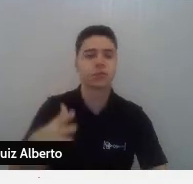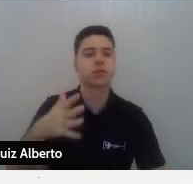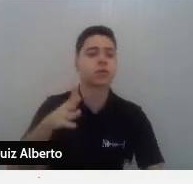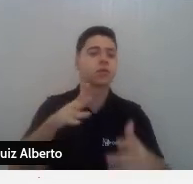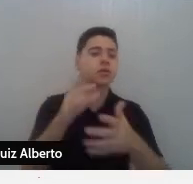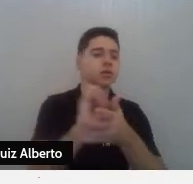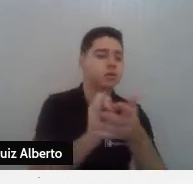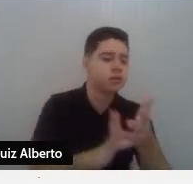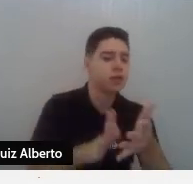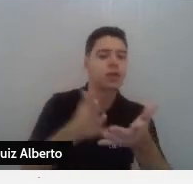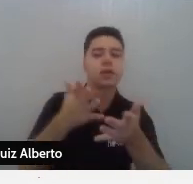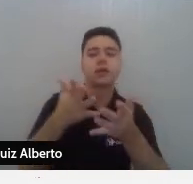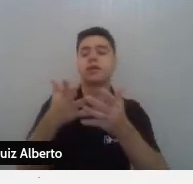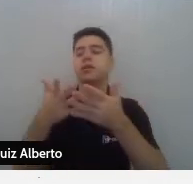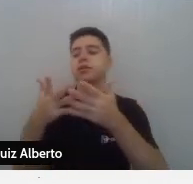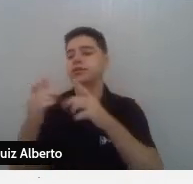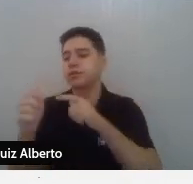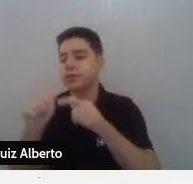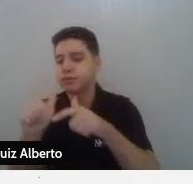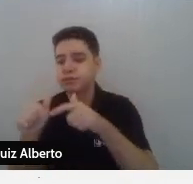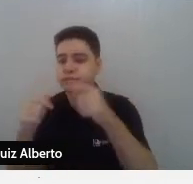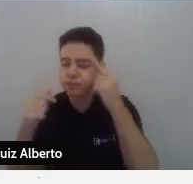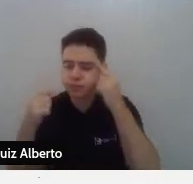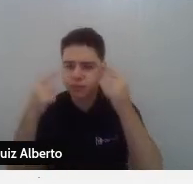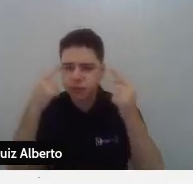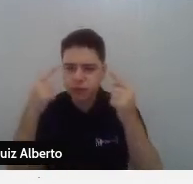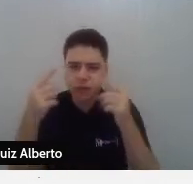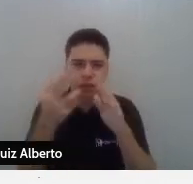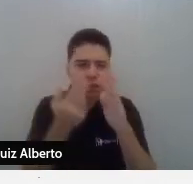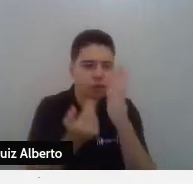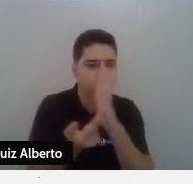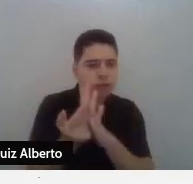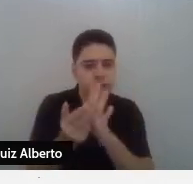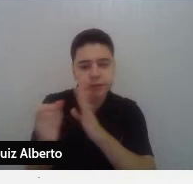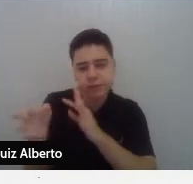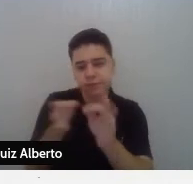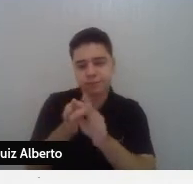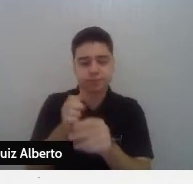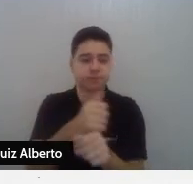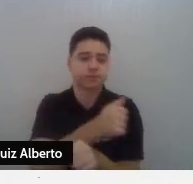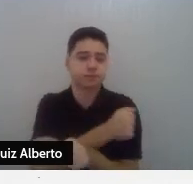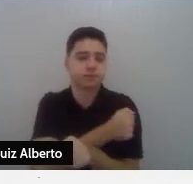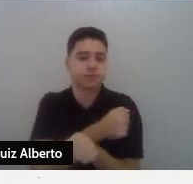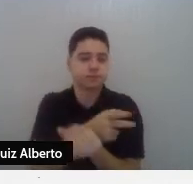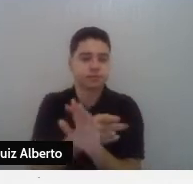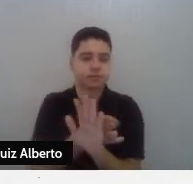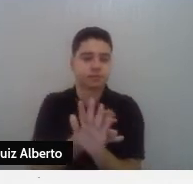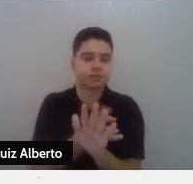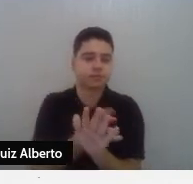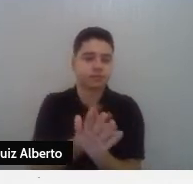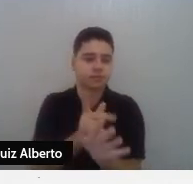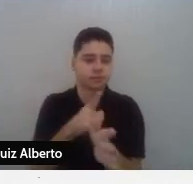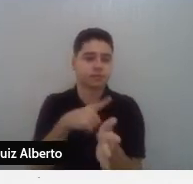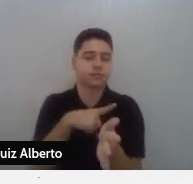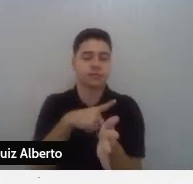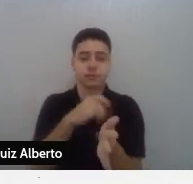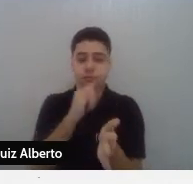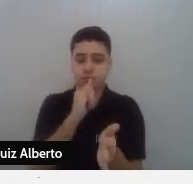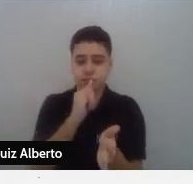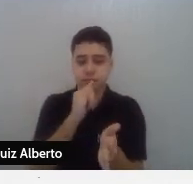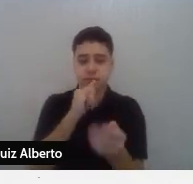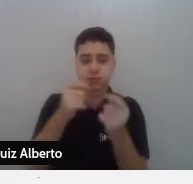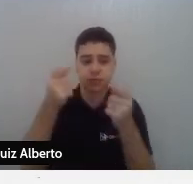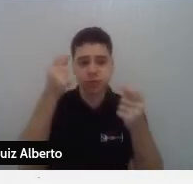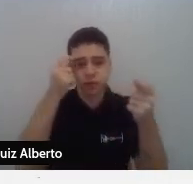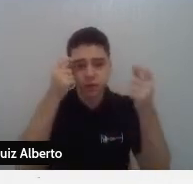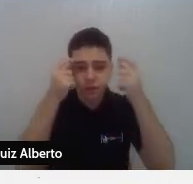trabalho, né, pensando muito nessa estética que os alunos têm. Por exemplo, que eles têm muito na cabeça, que é